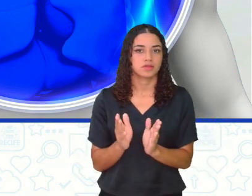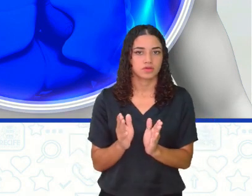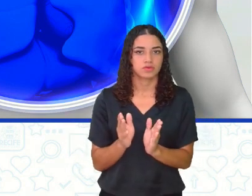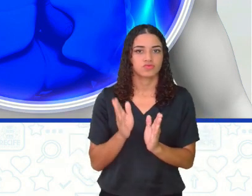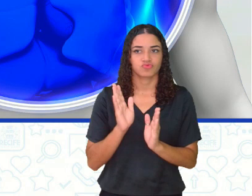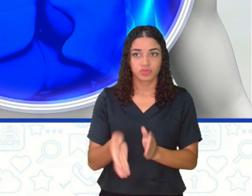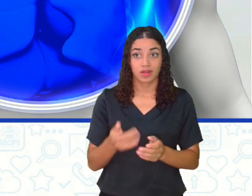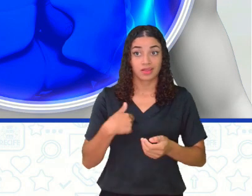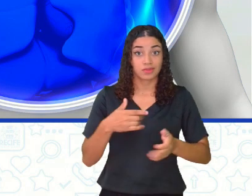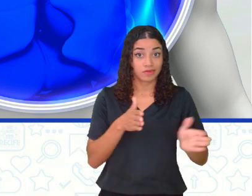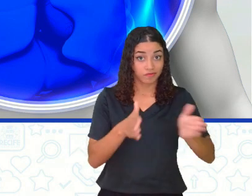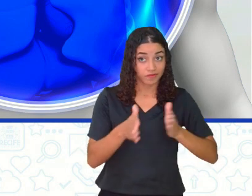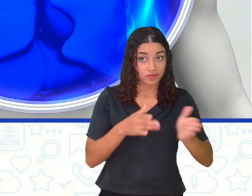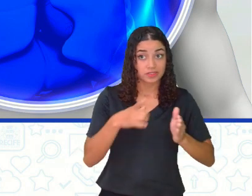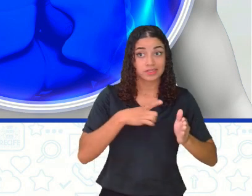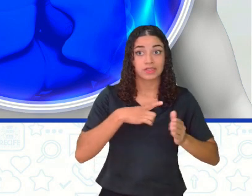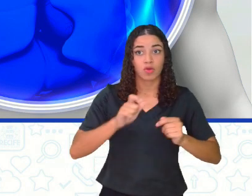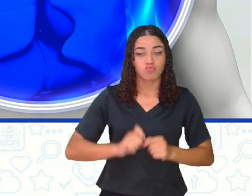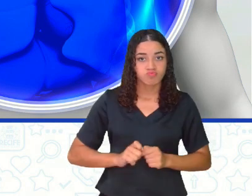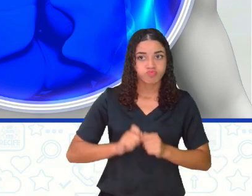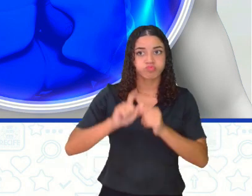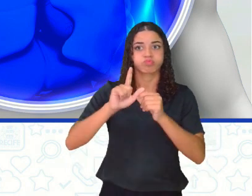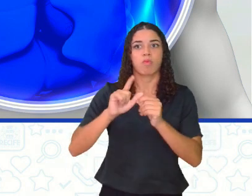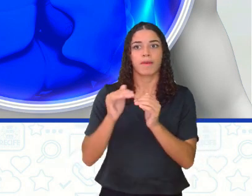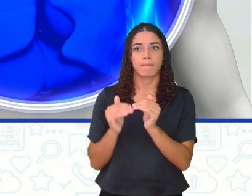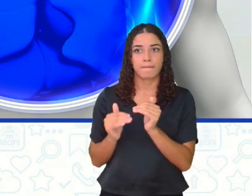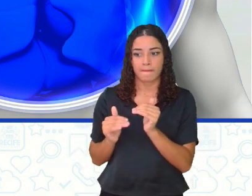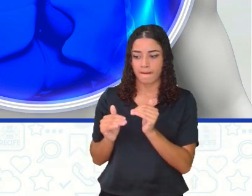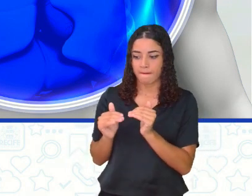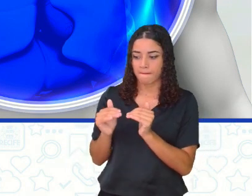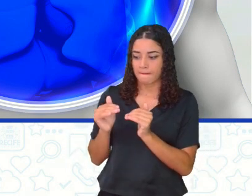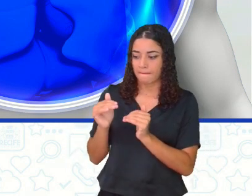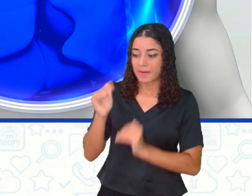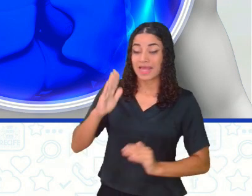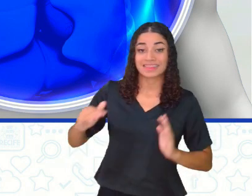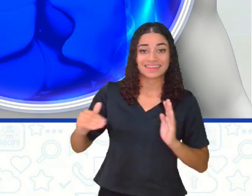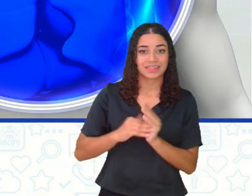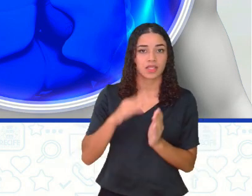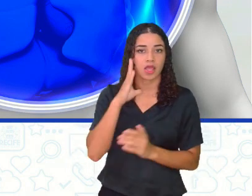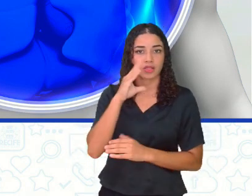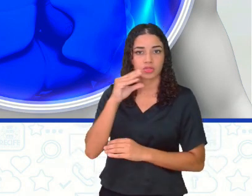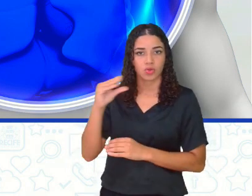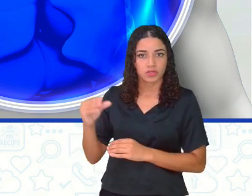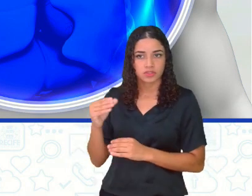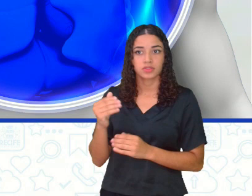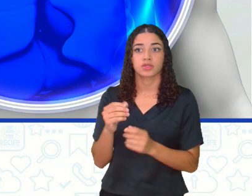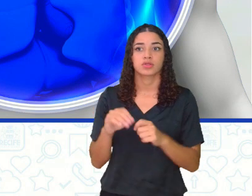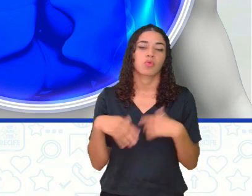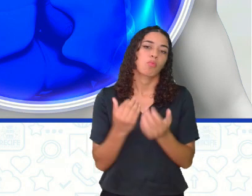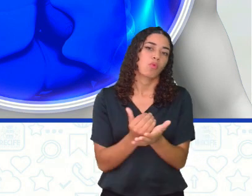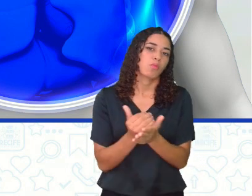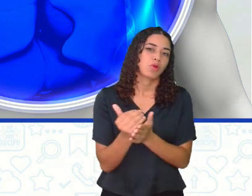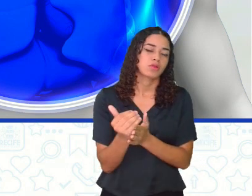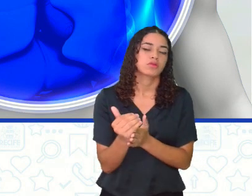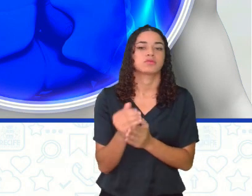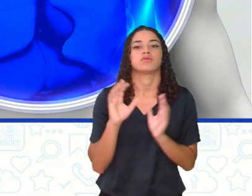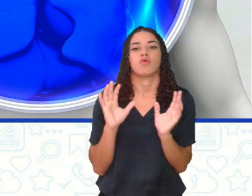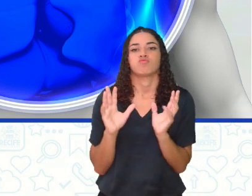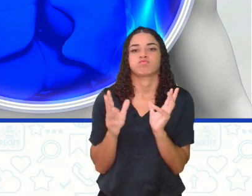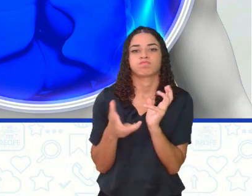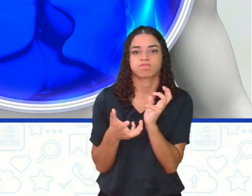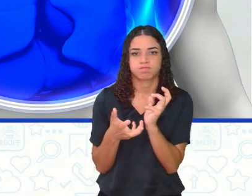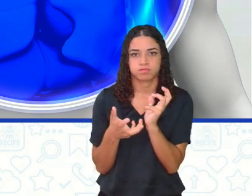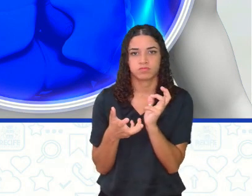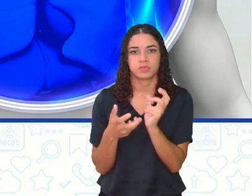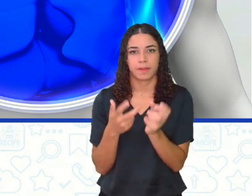apresenta um volume acentuado, crescendo normalmente até a adolescência, quando começa a atrofiar. Então, vejam